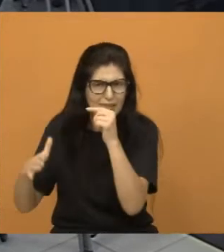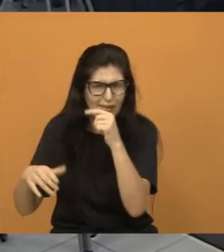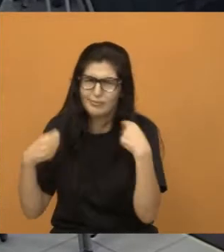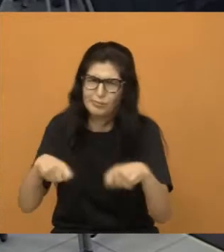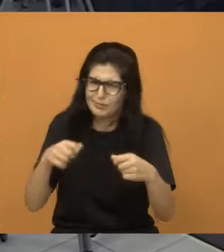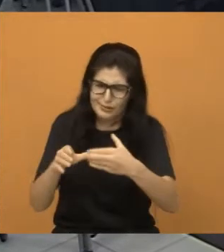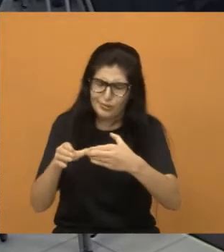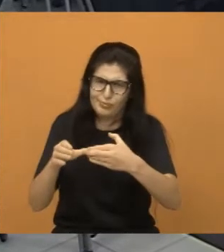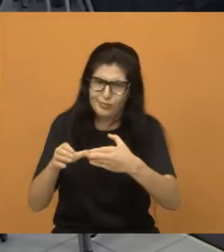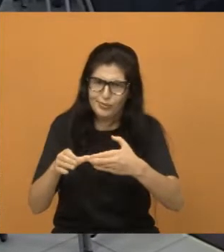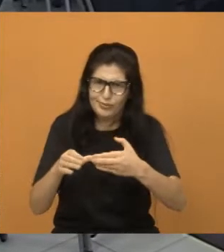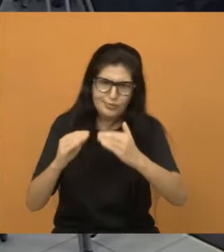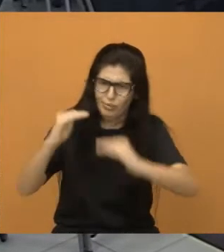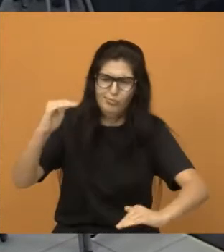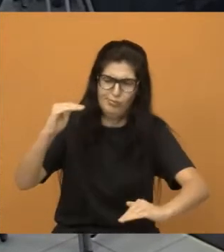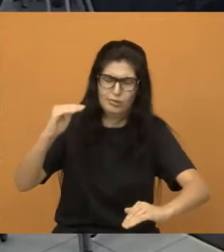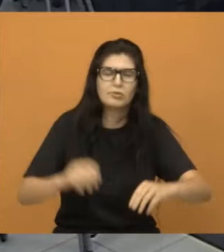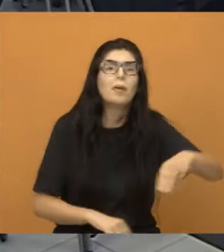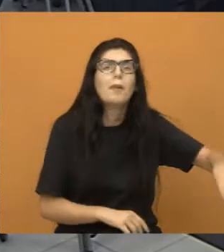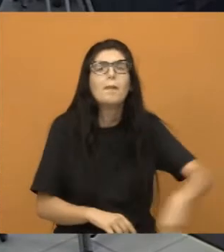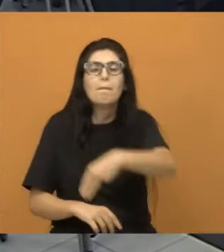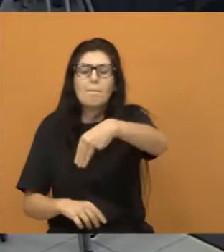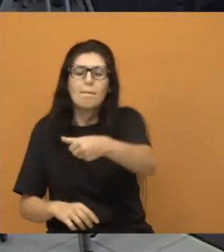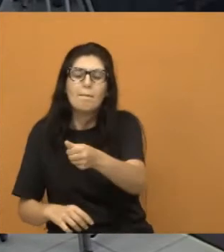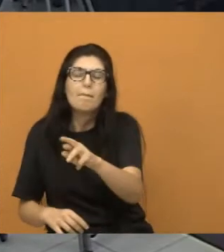Como vota a vereadora doutora Márcia?